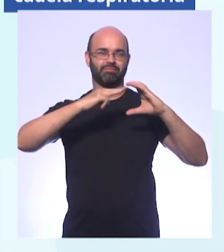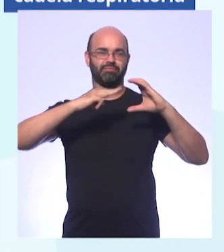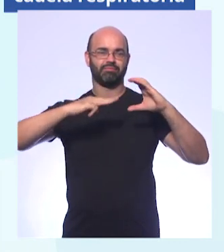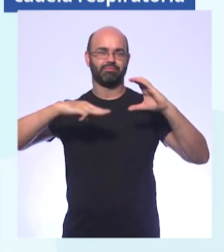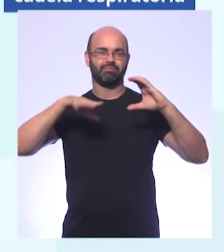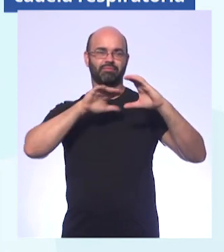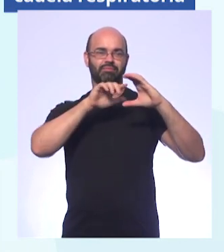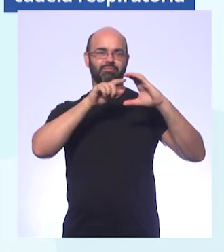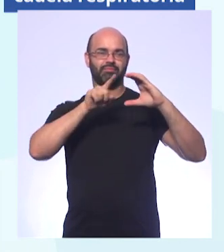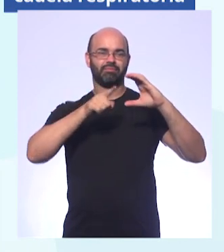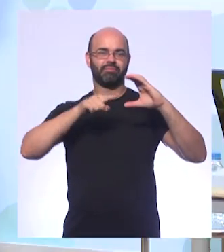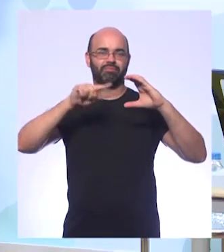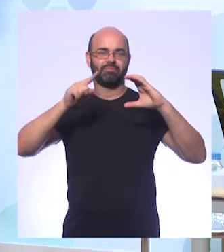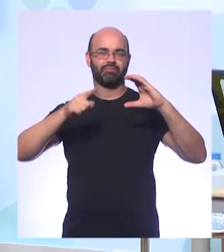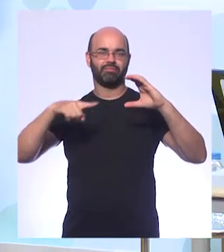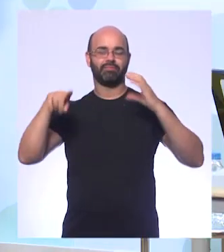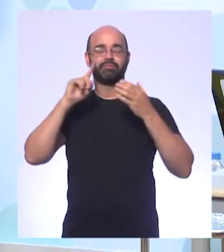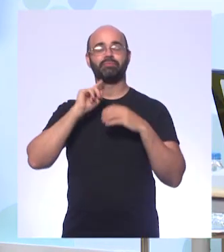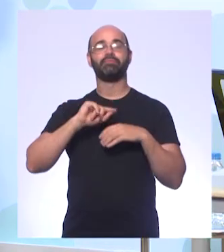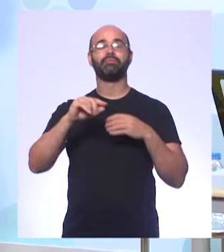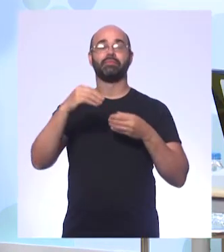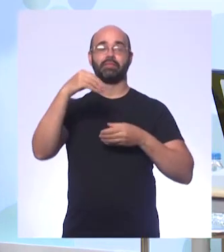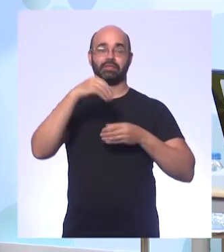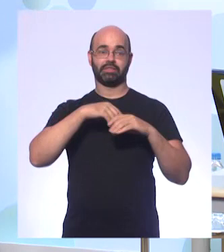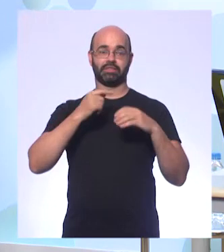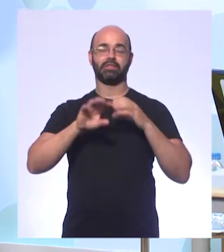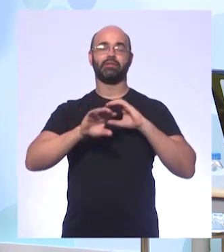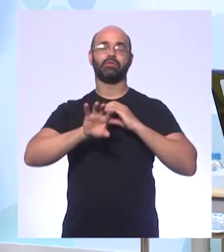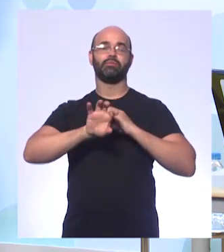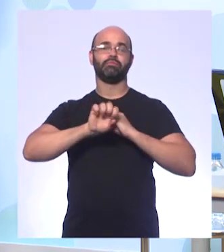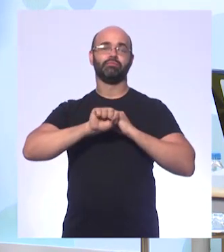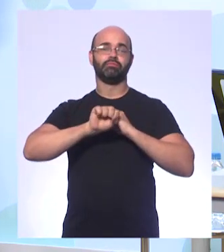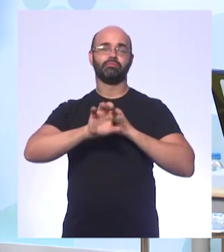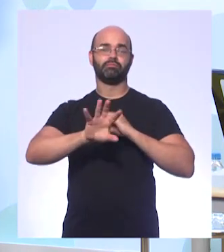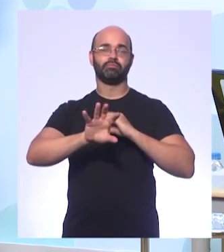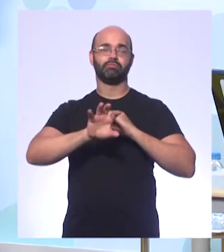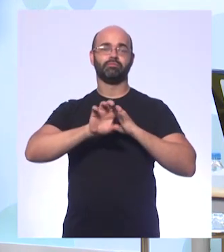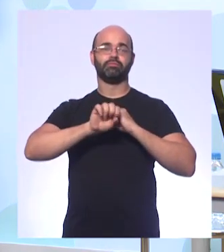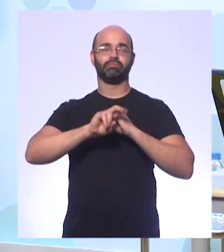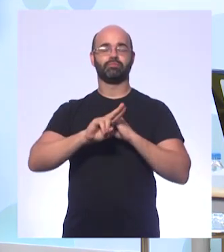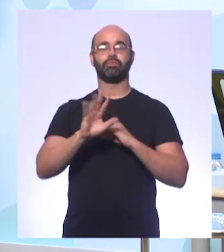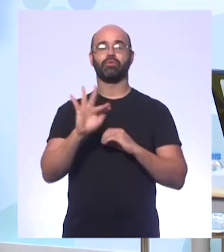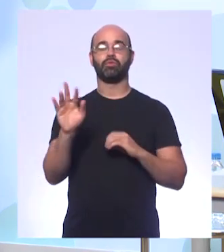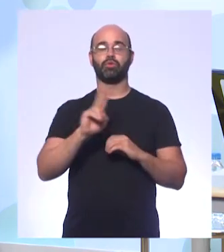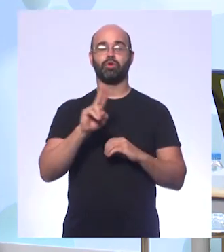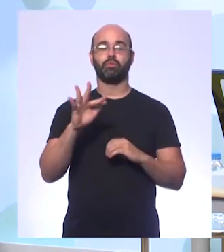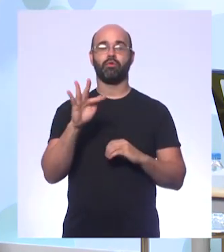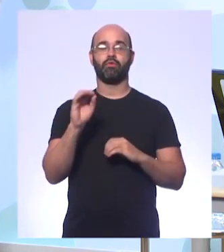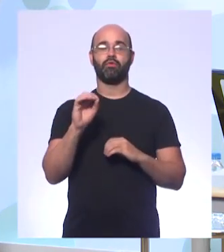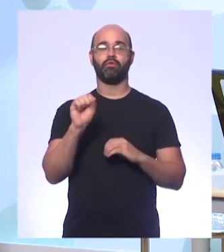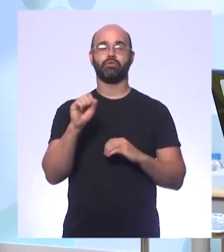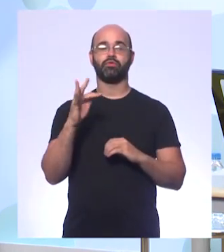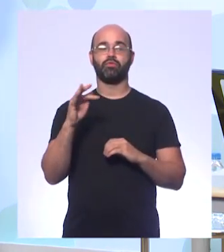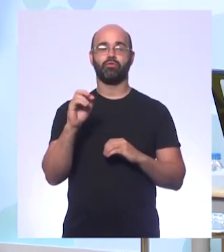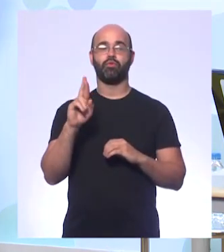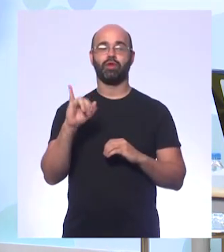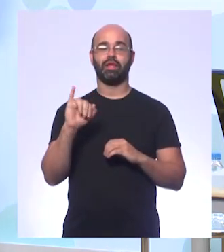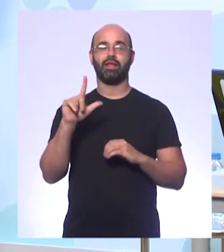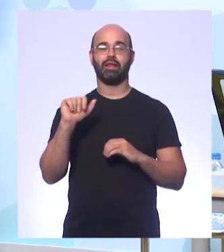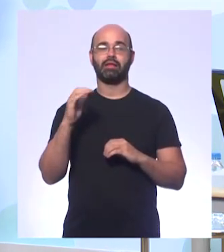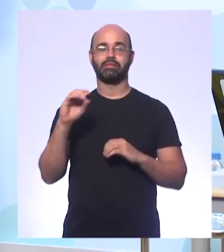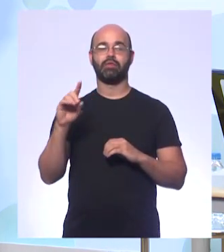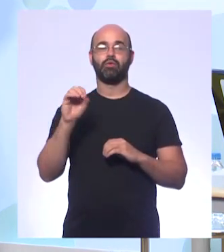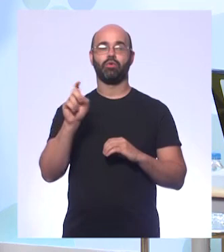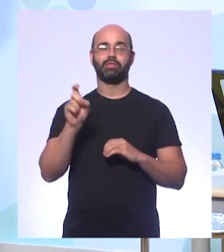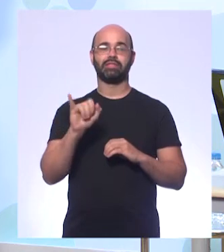é a cadeia respiratória, que também é conhecida como fosforilação oxidativa. Eita, nominho legal. Vou